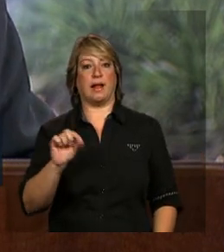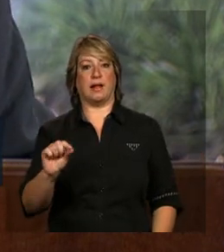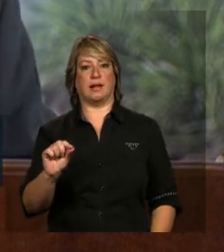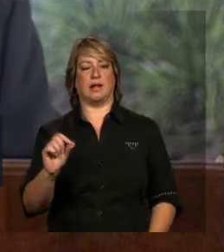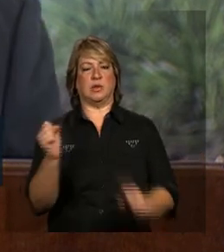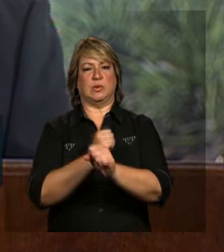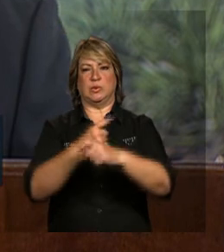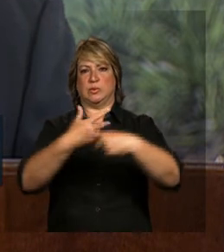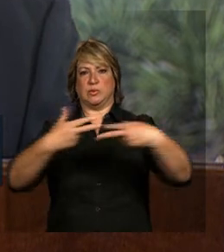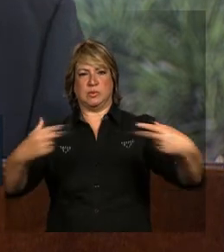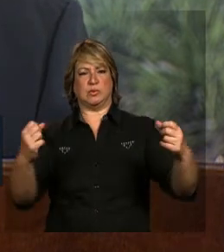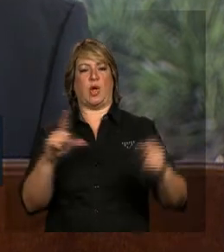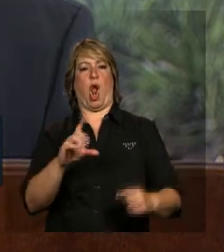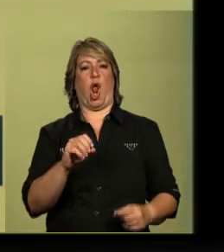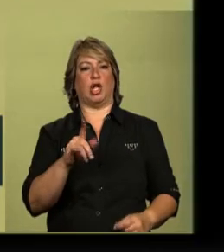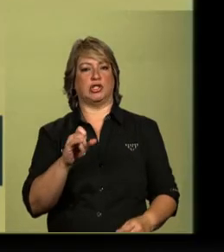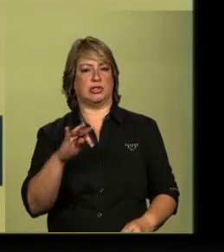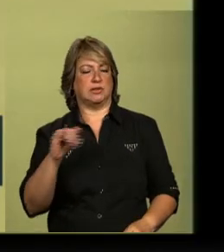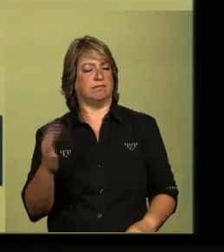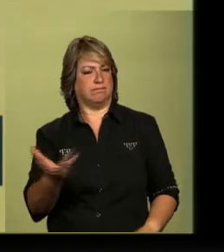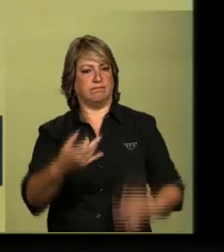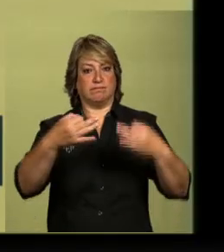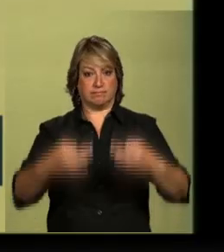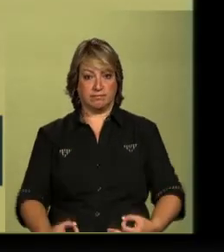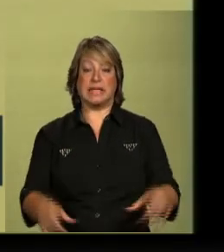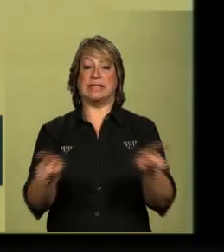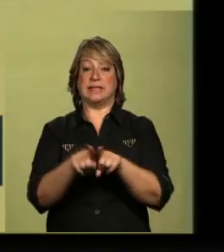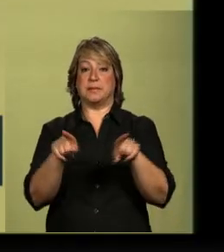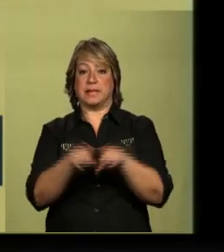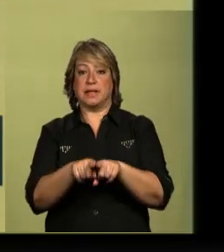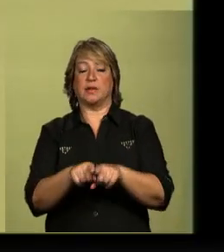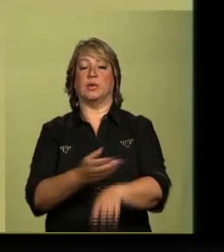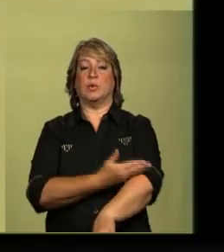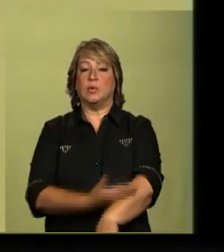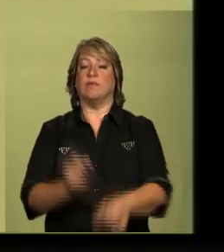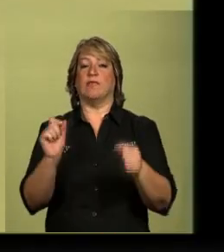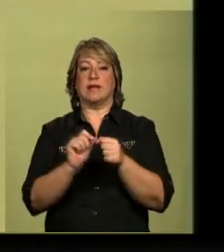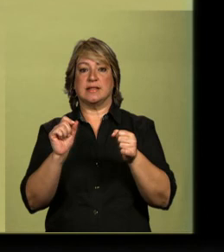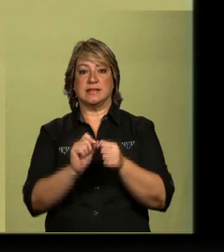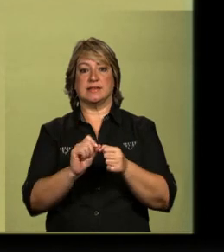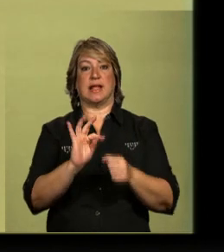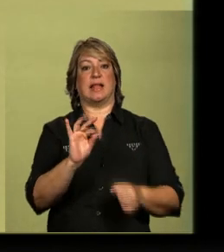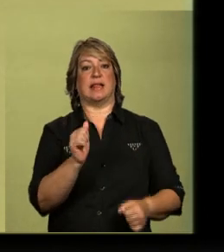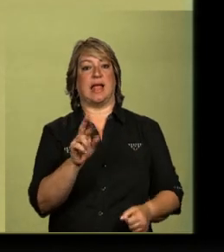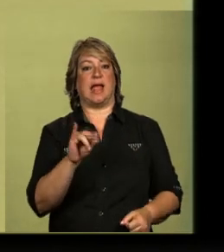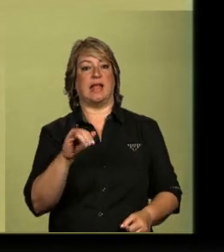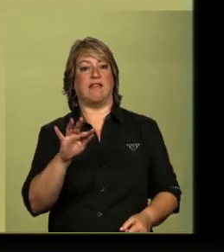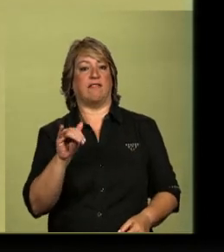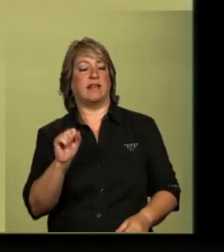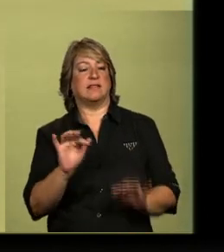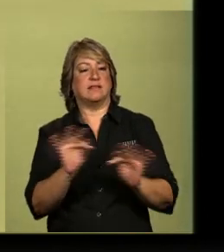eficiente Oi e a prática de tarifas módicas